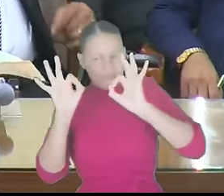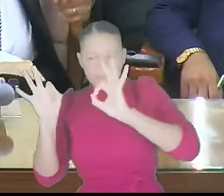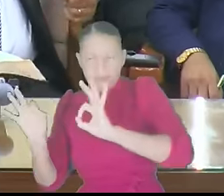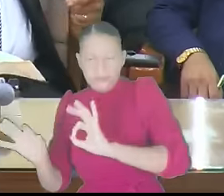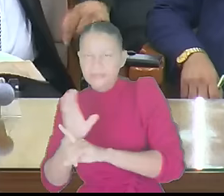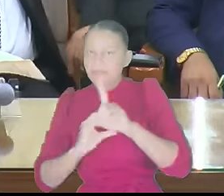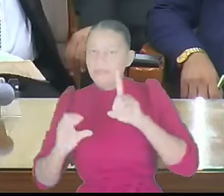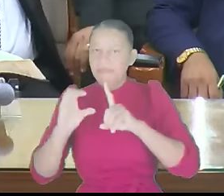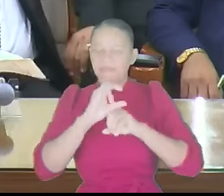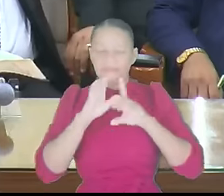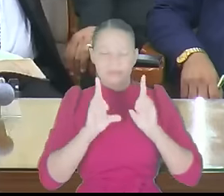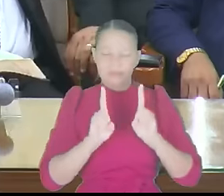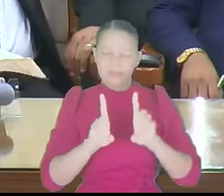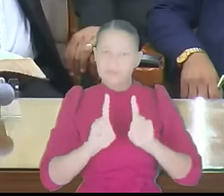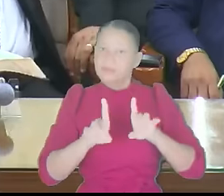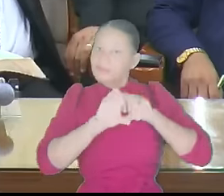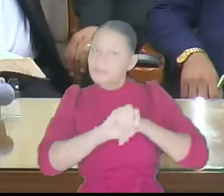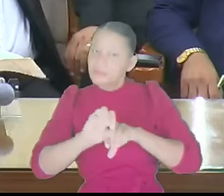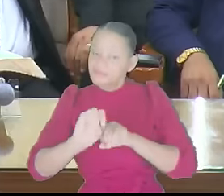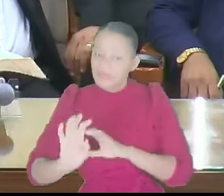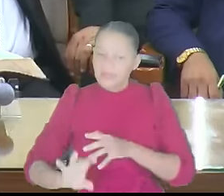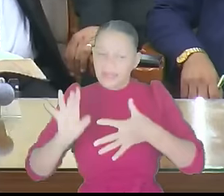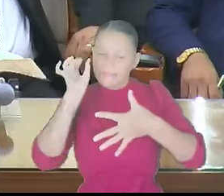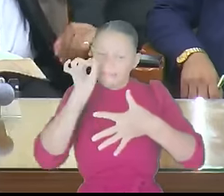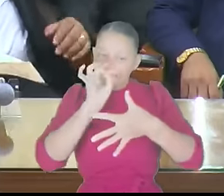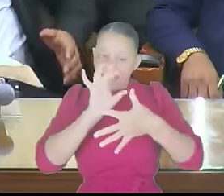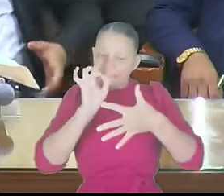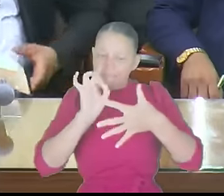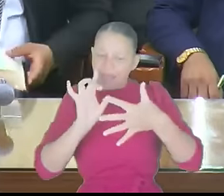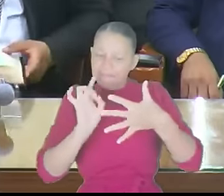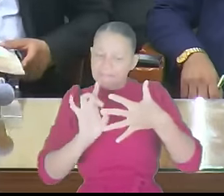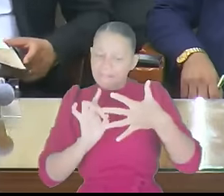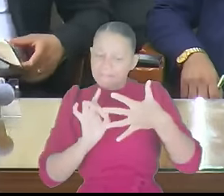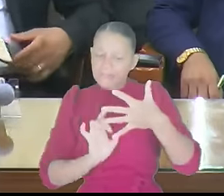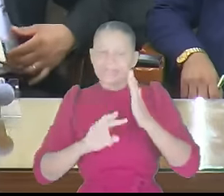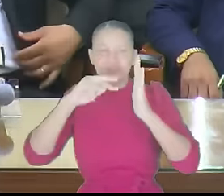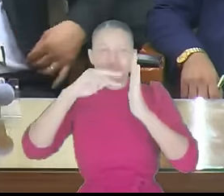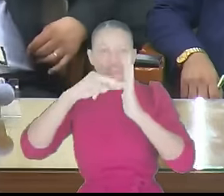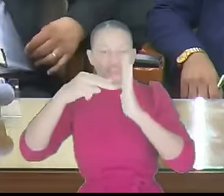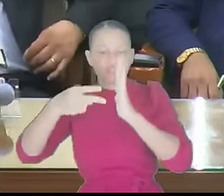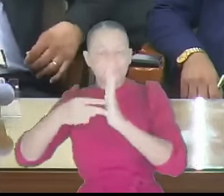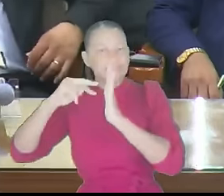que cada coisa dessa, cada tópico desse tem um sentido